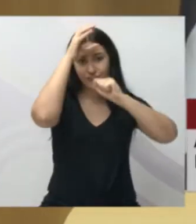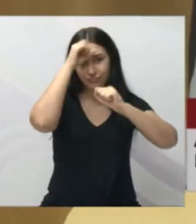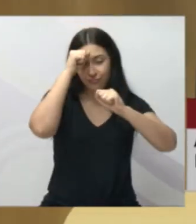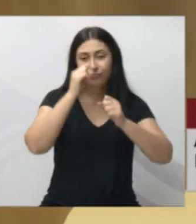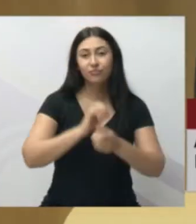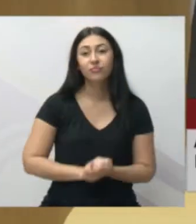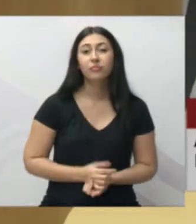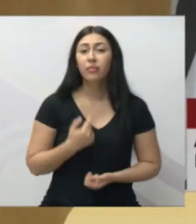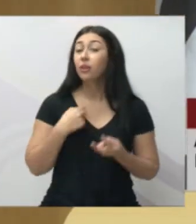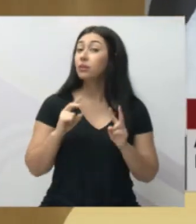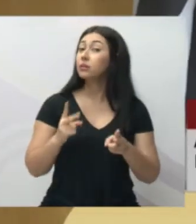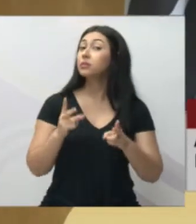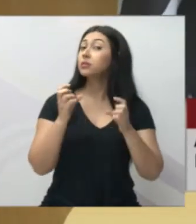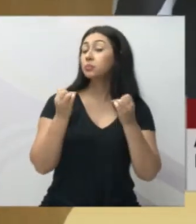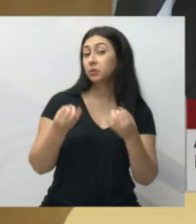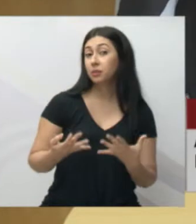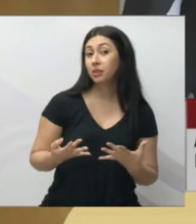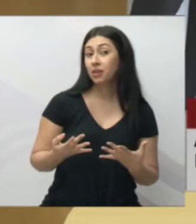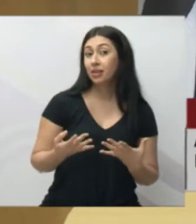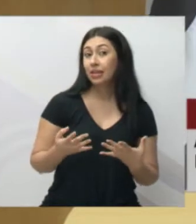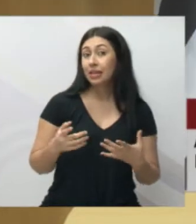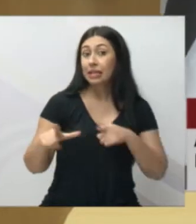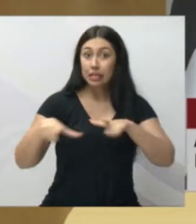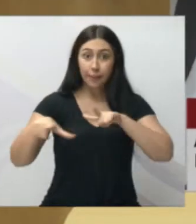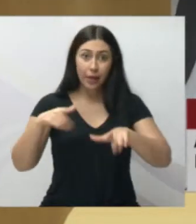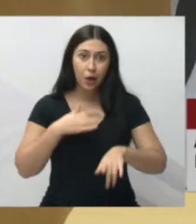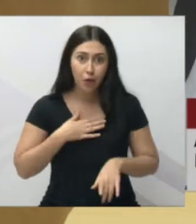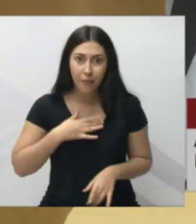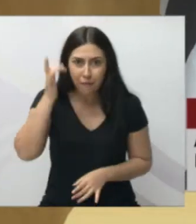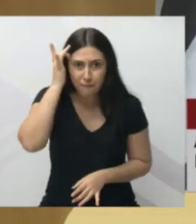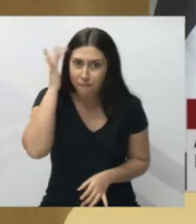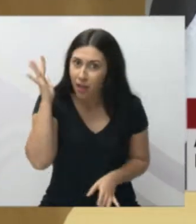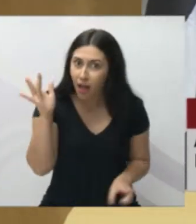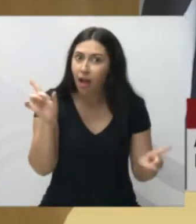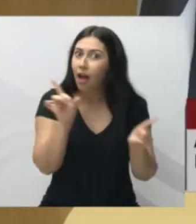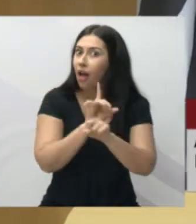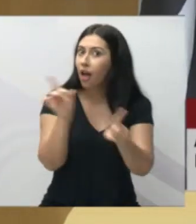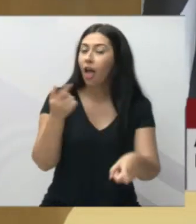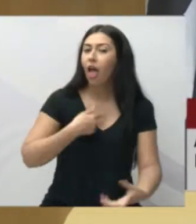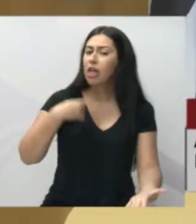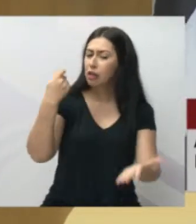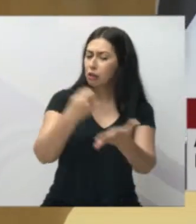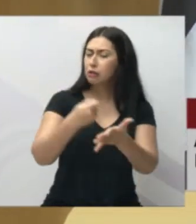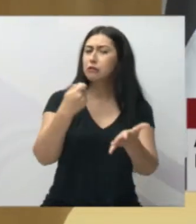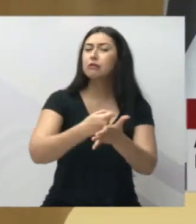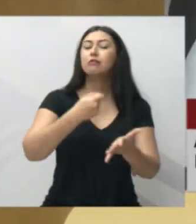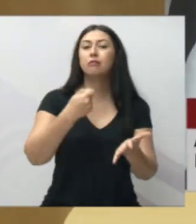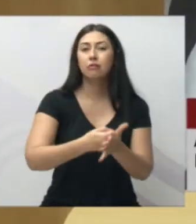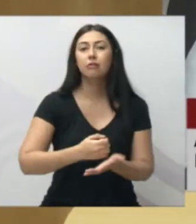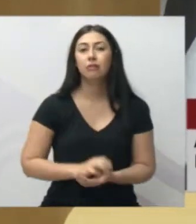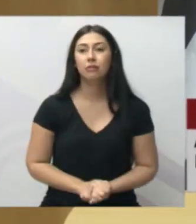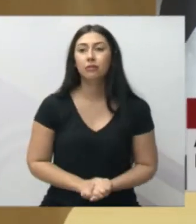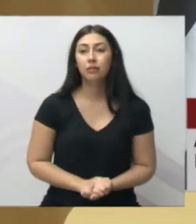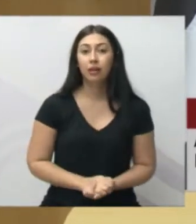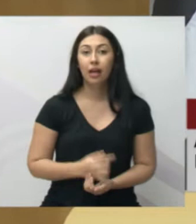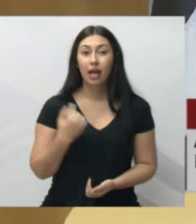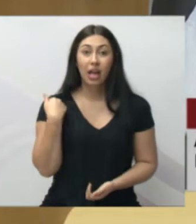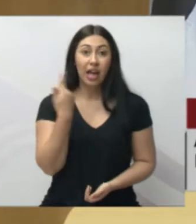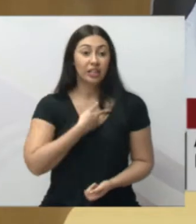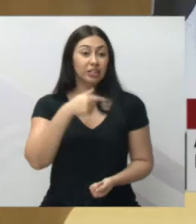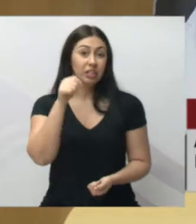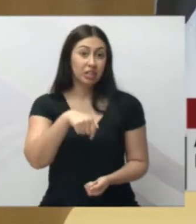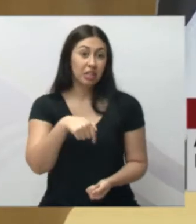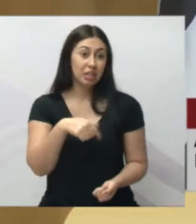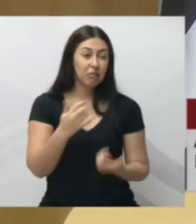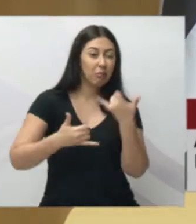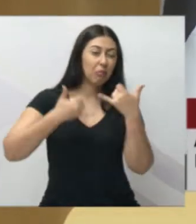como eu sempre falo, é um desafio trabalhar comigo, porque eu cobro a responsabilidade. E aqui a gente não está para brincar com política,